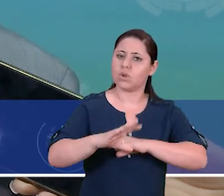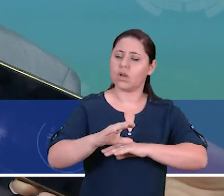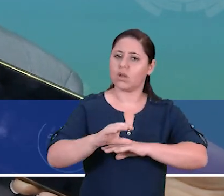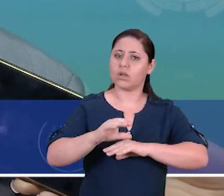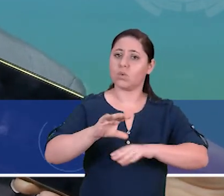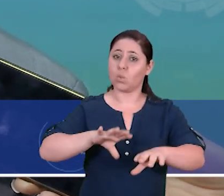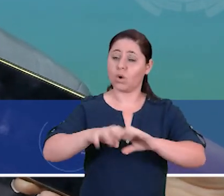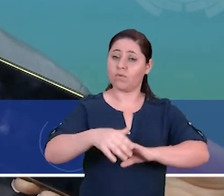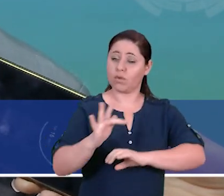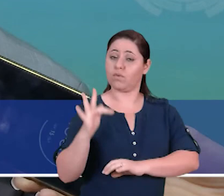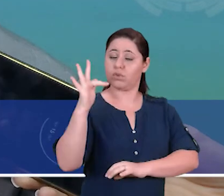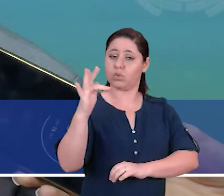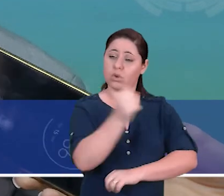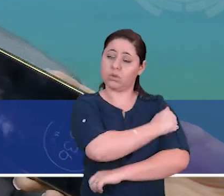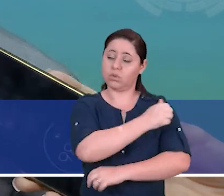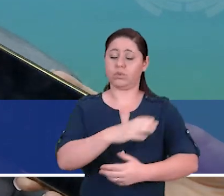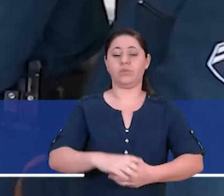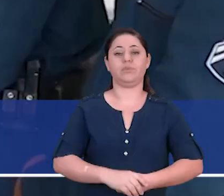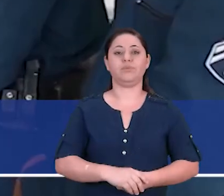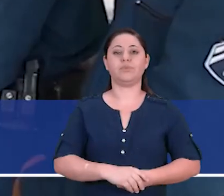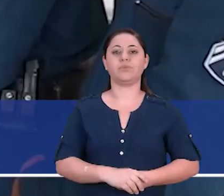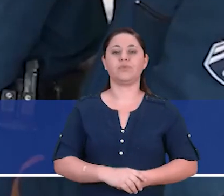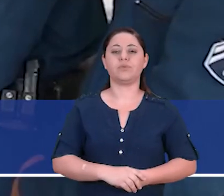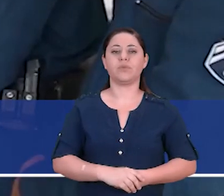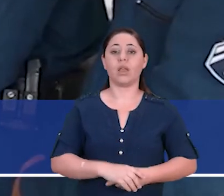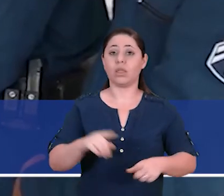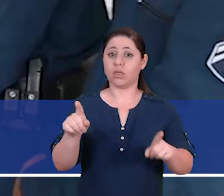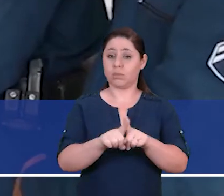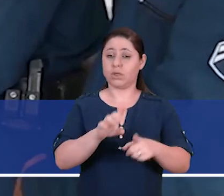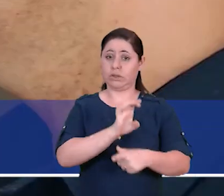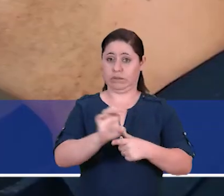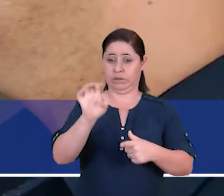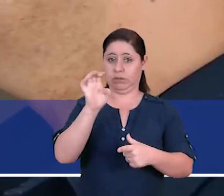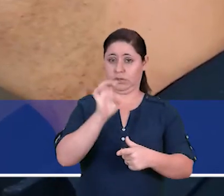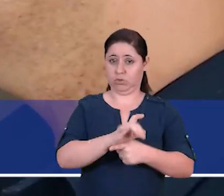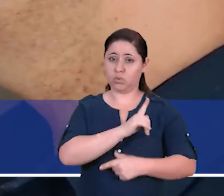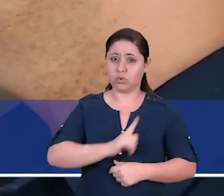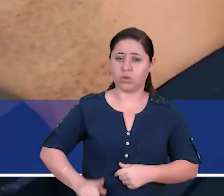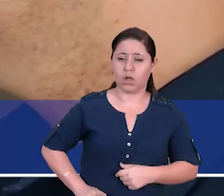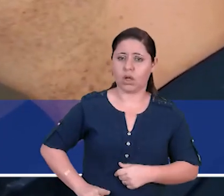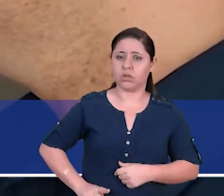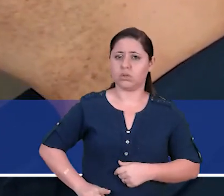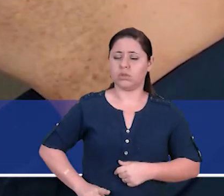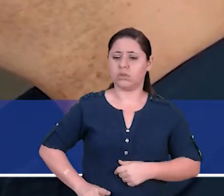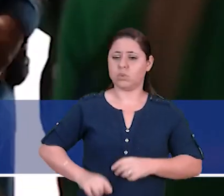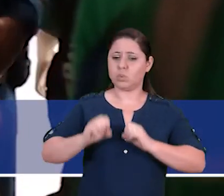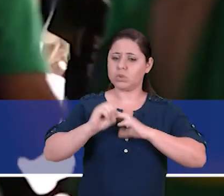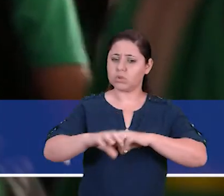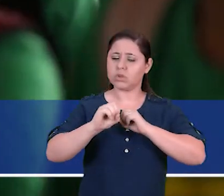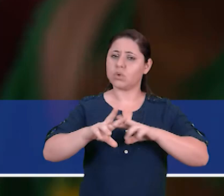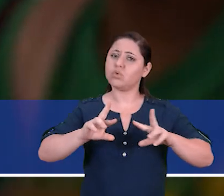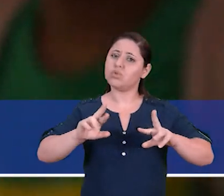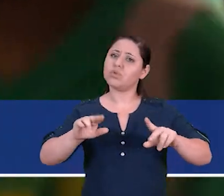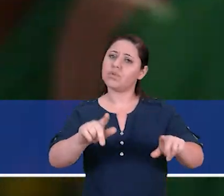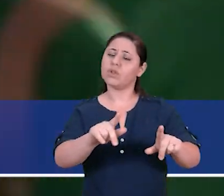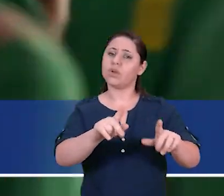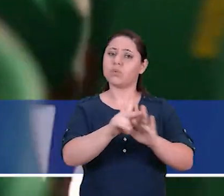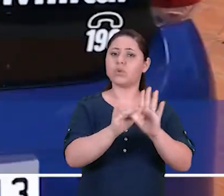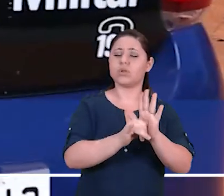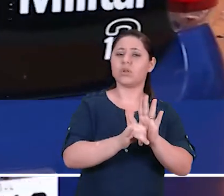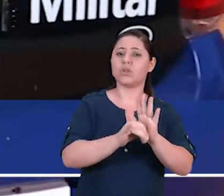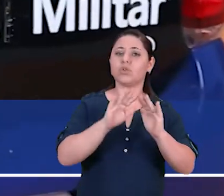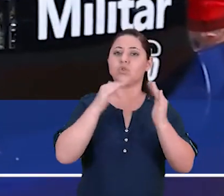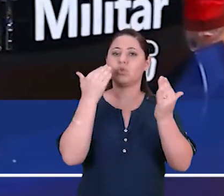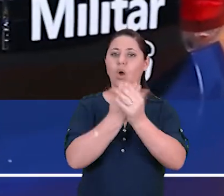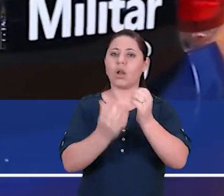jornada, educar e qualificar os nossos alunos para o futuro. Afirmou que o governo estadual vem apostando numa educação diferenciada por